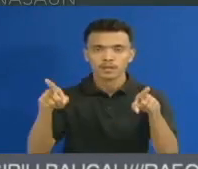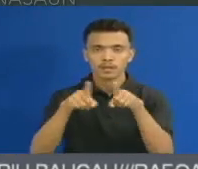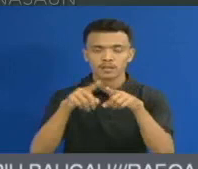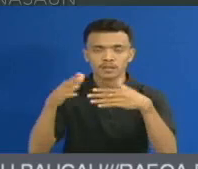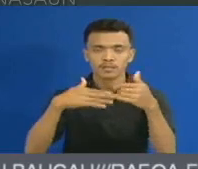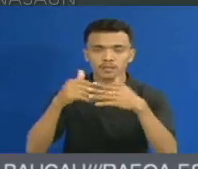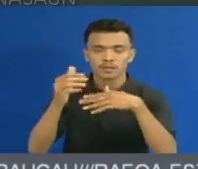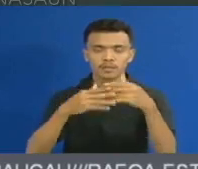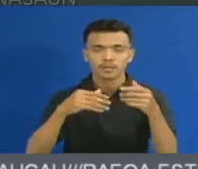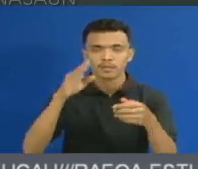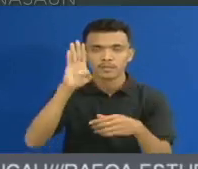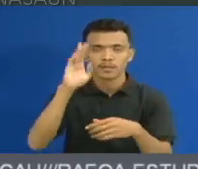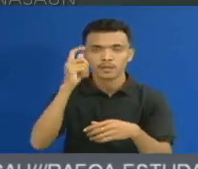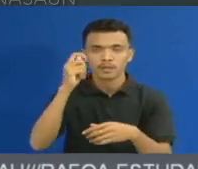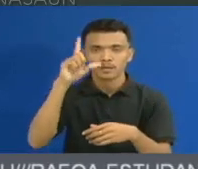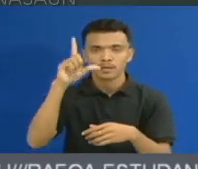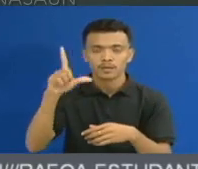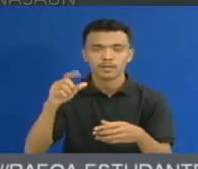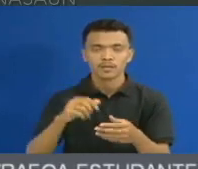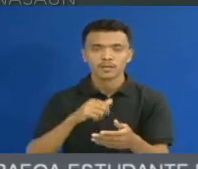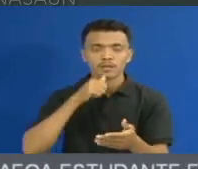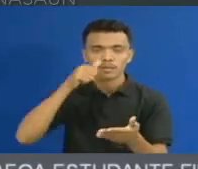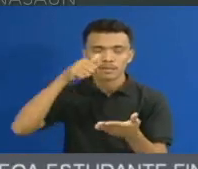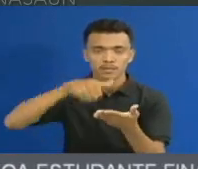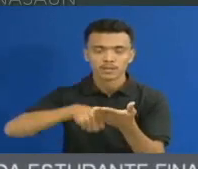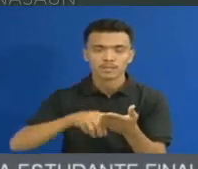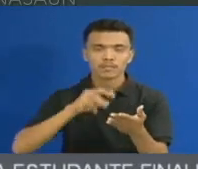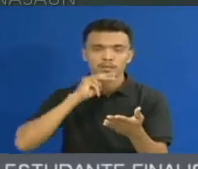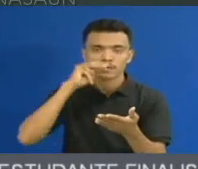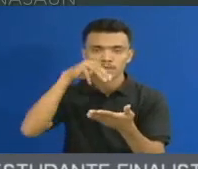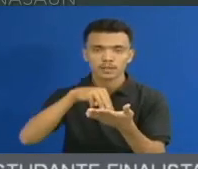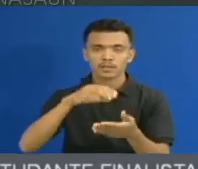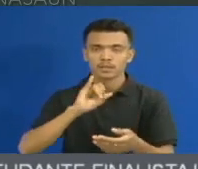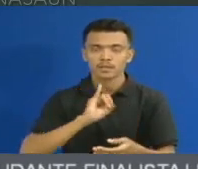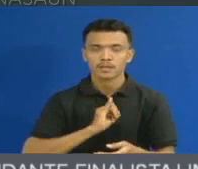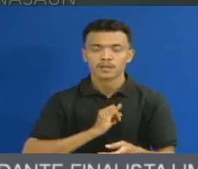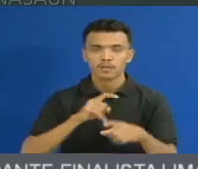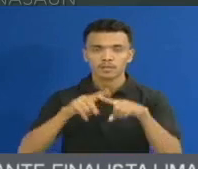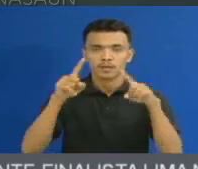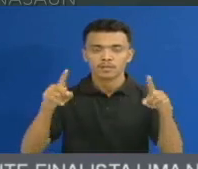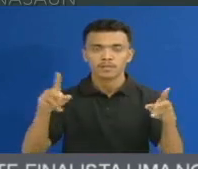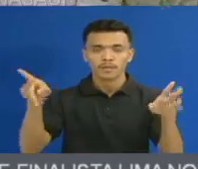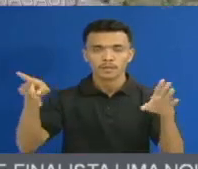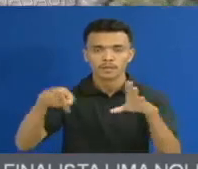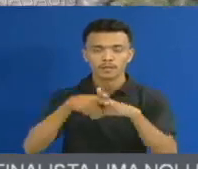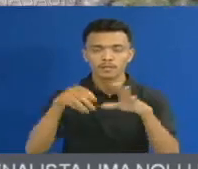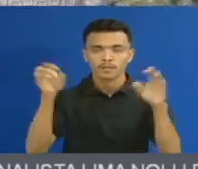BTLP pessoal, inbox direta, a música contato direta, mas bem, até presença lá, estou em